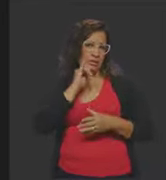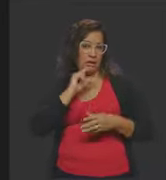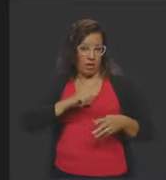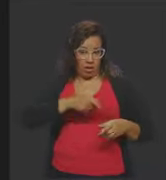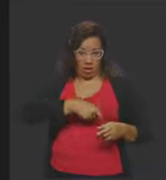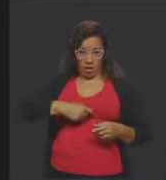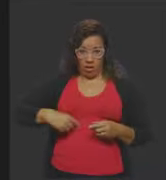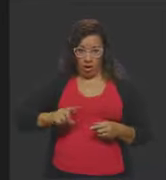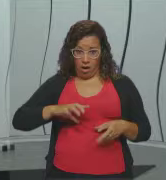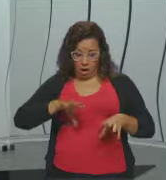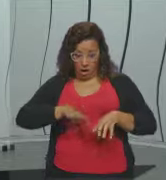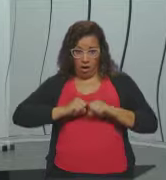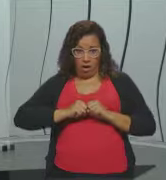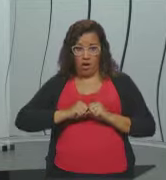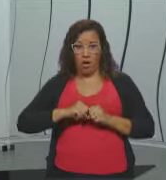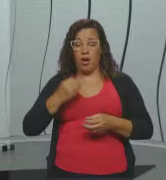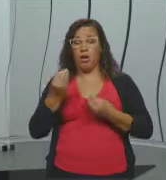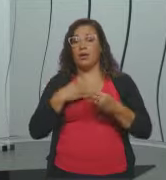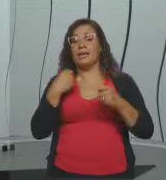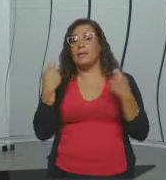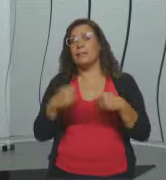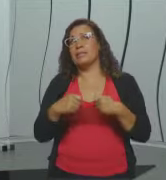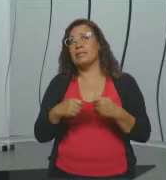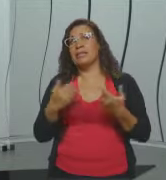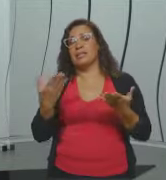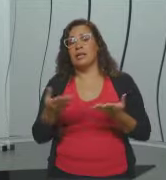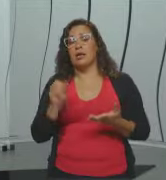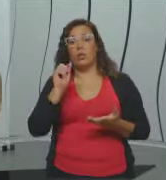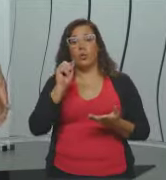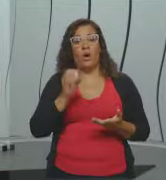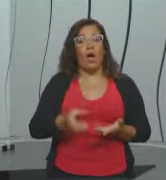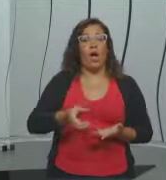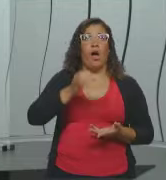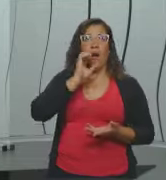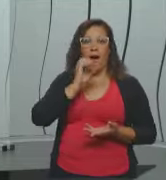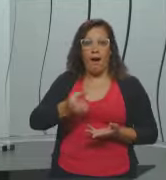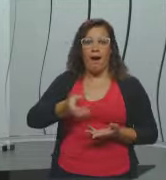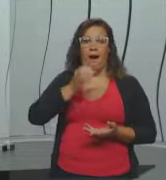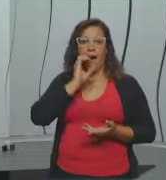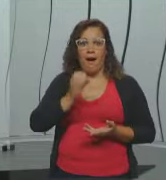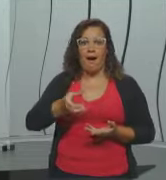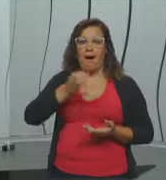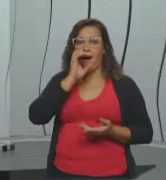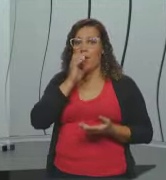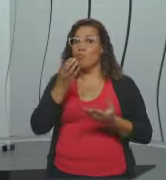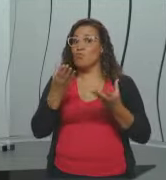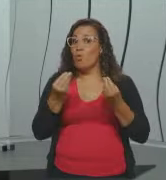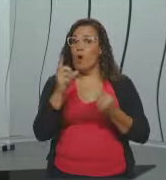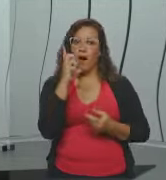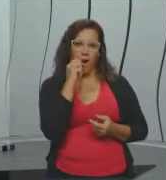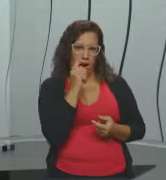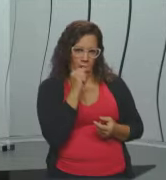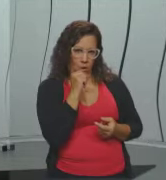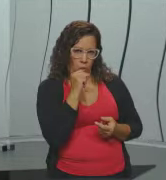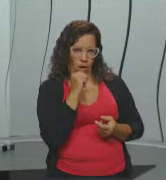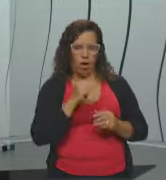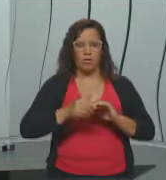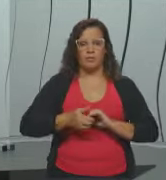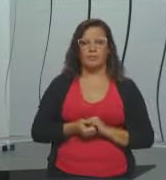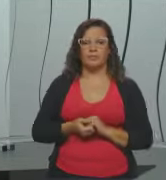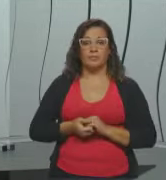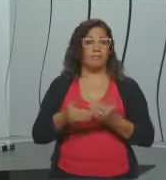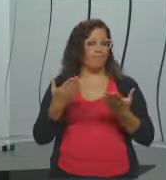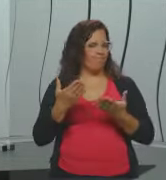absorvesse água e sais minerais, nós íamos precisar de ingerir muito mais água e sais minerais. E uma